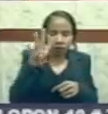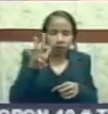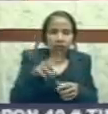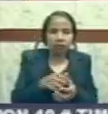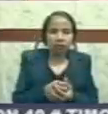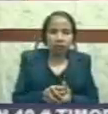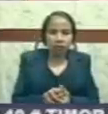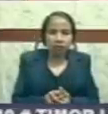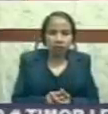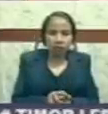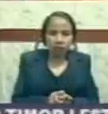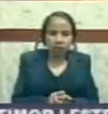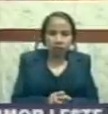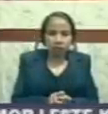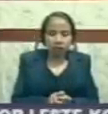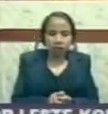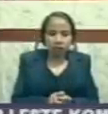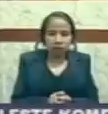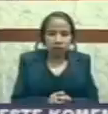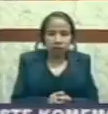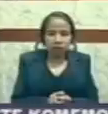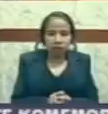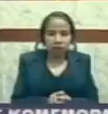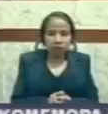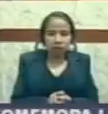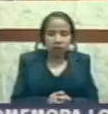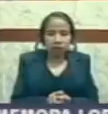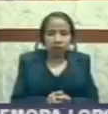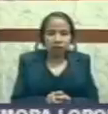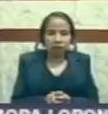4. Via página 45, distintos deputados, a